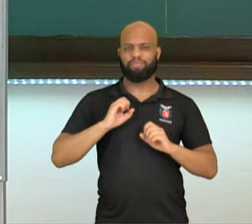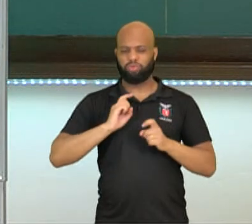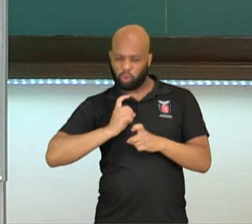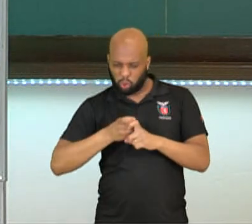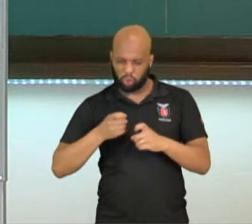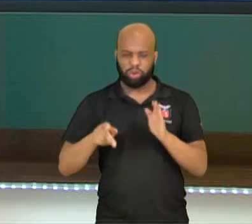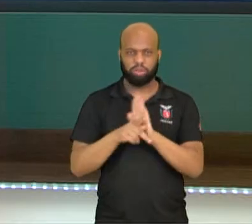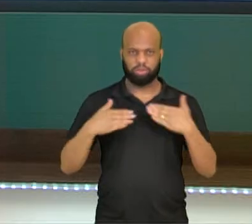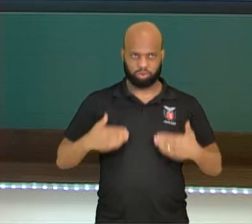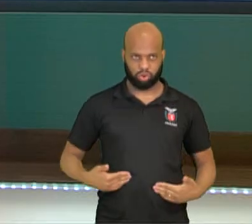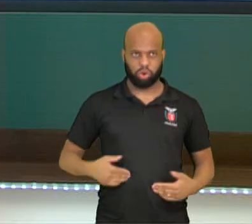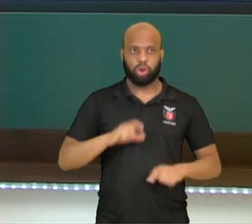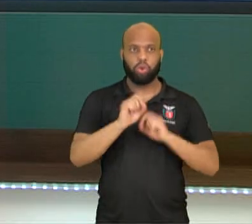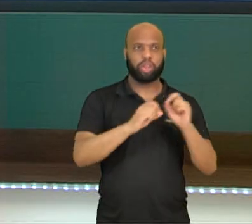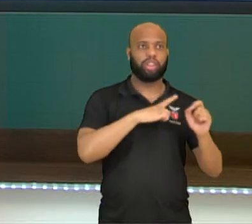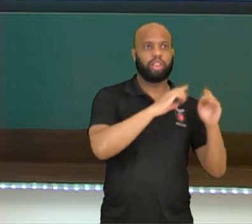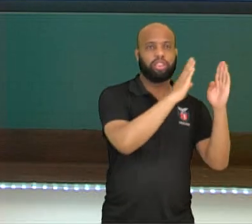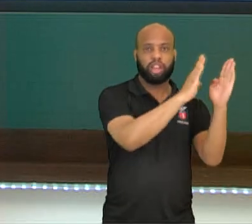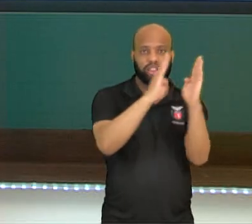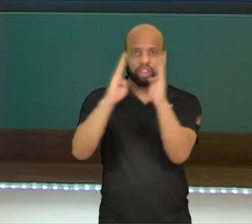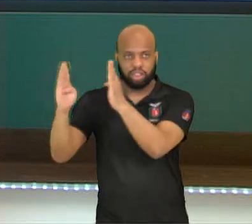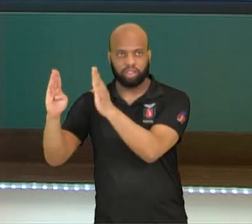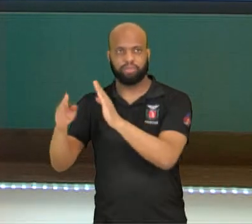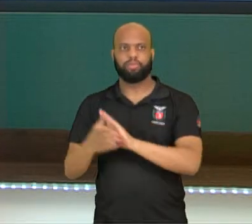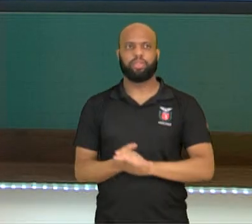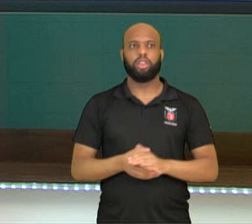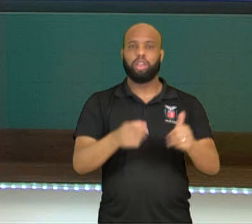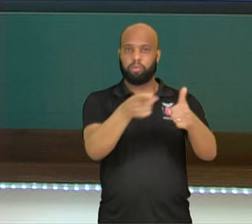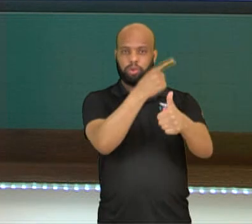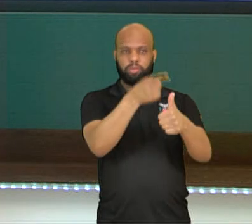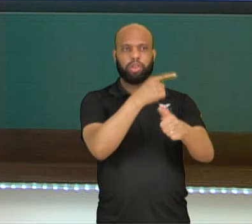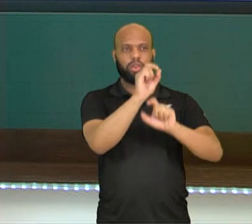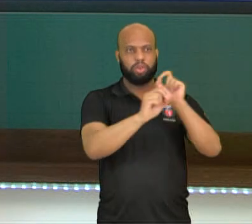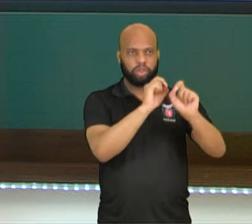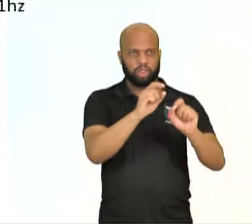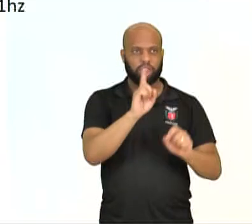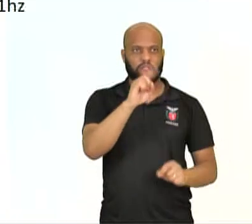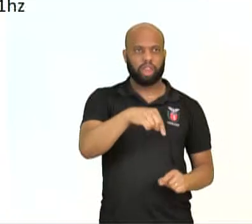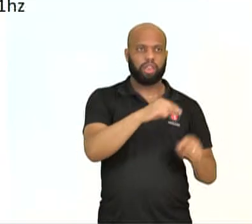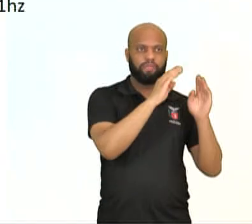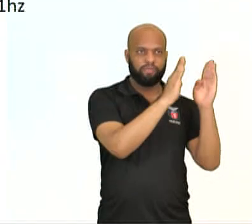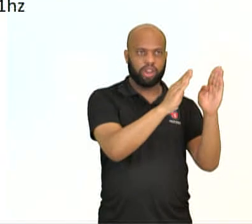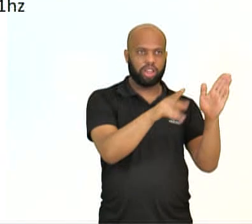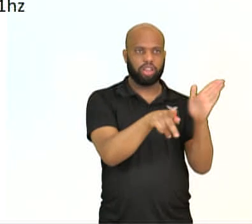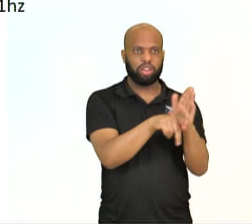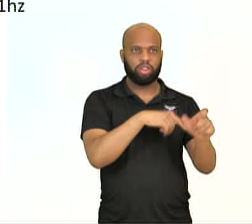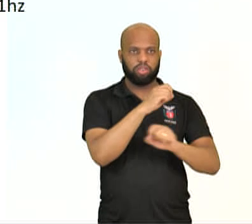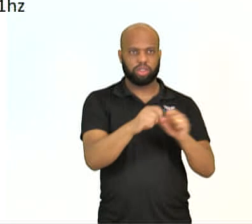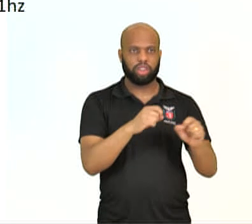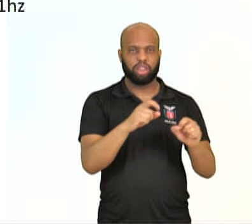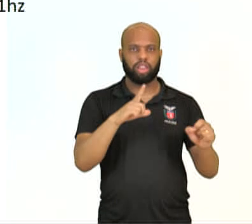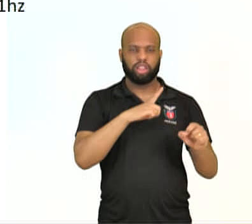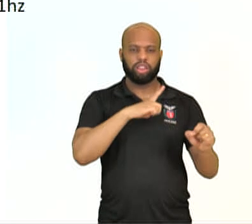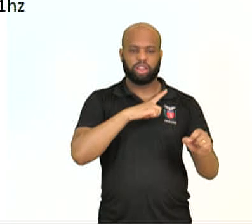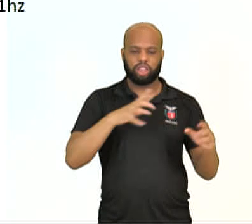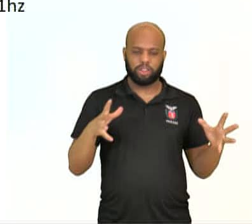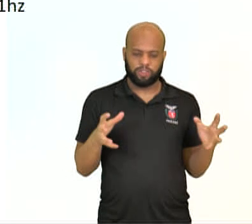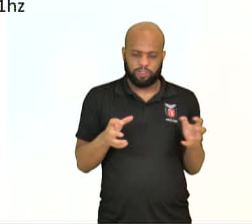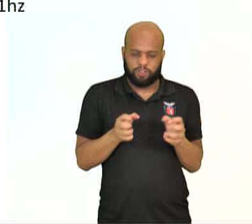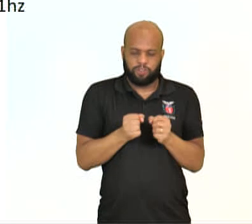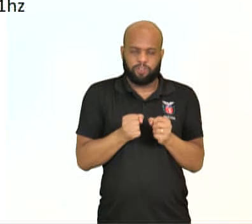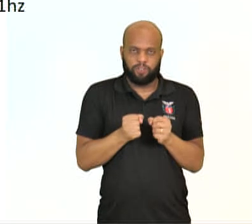E quais que são as fases do relaxamento, então? A primeira fase é a fase de contrair e relaxar os músculos